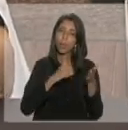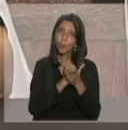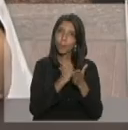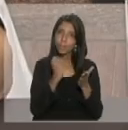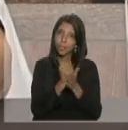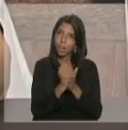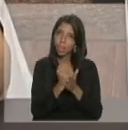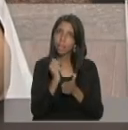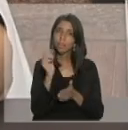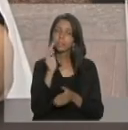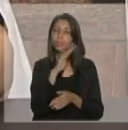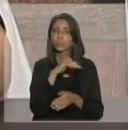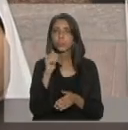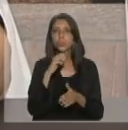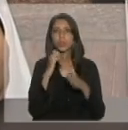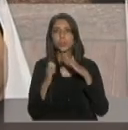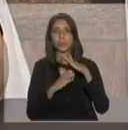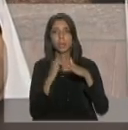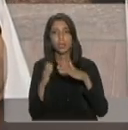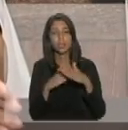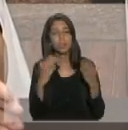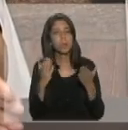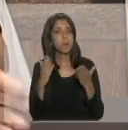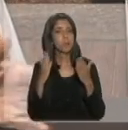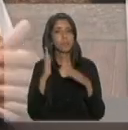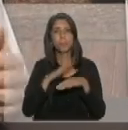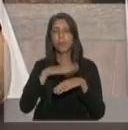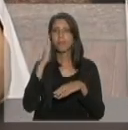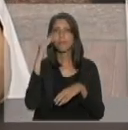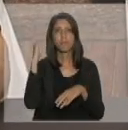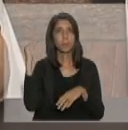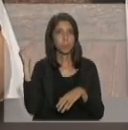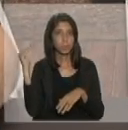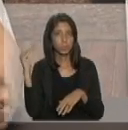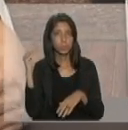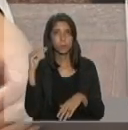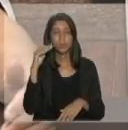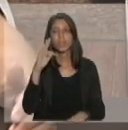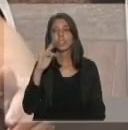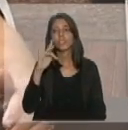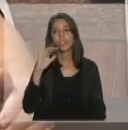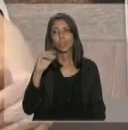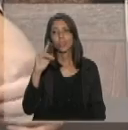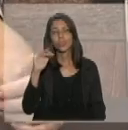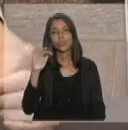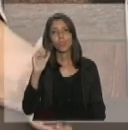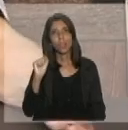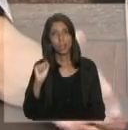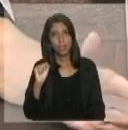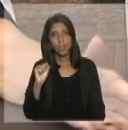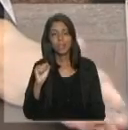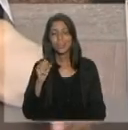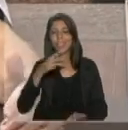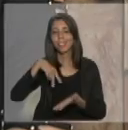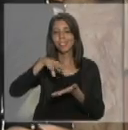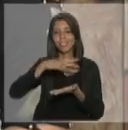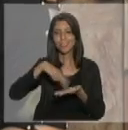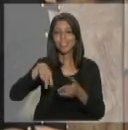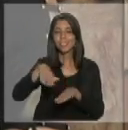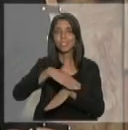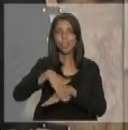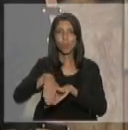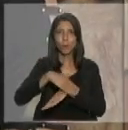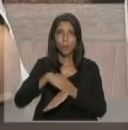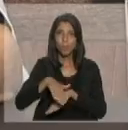como aprendiz e hoje é o primeiro bailarino mais conhecido no América. O Tiago Soares já veio de dança de rua. Tiago Soares era